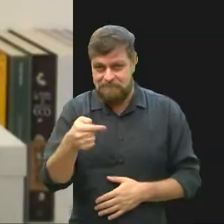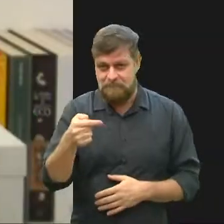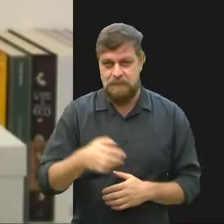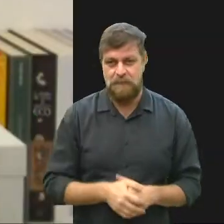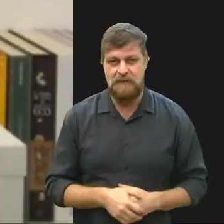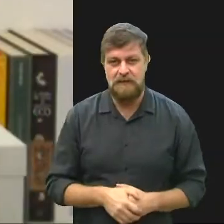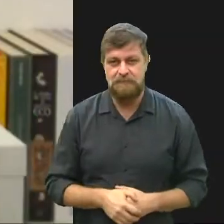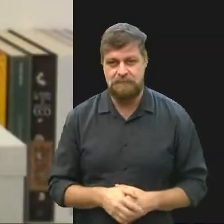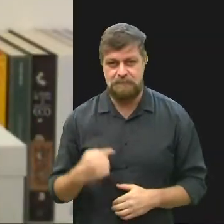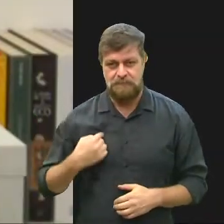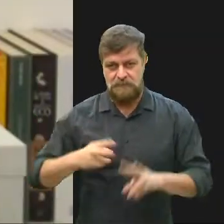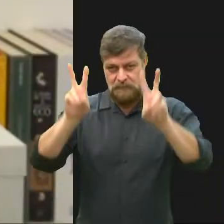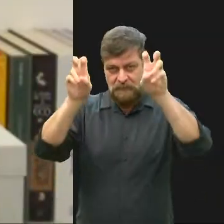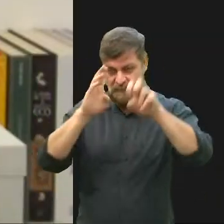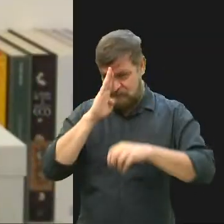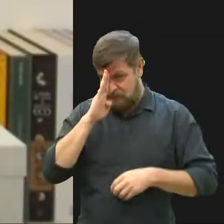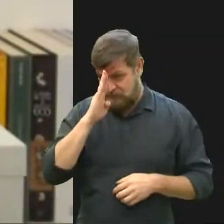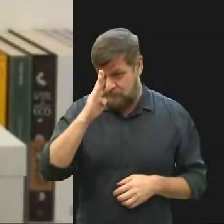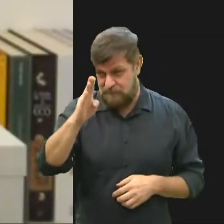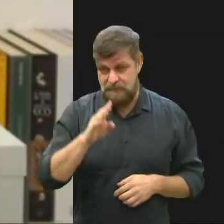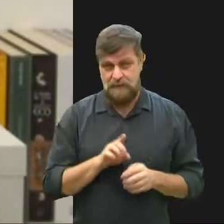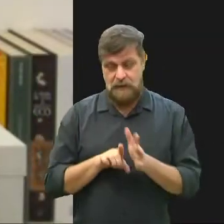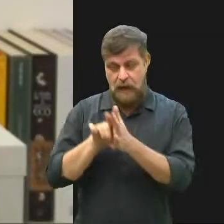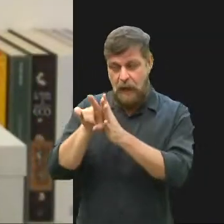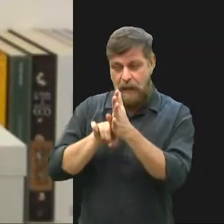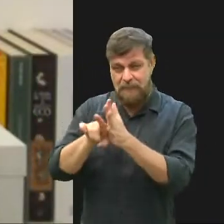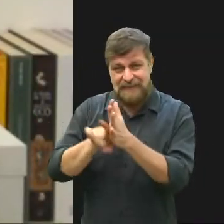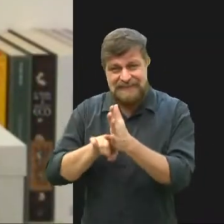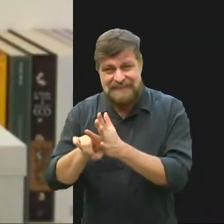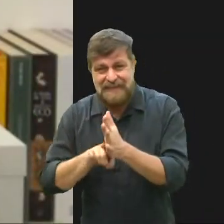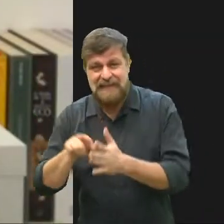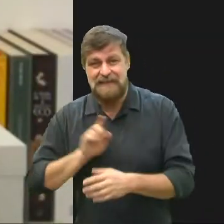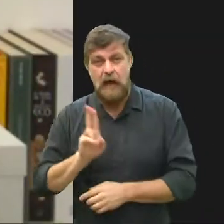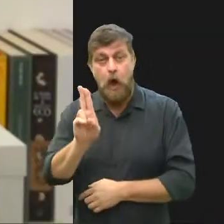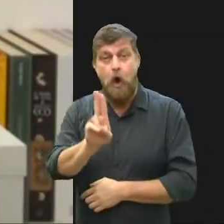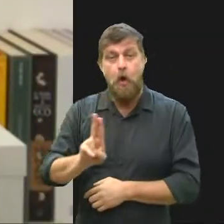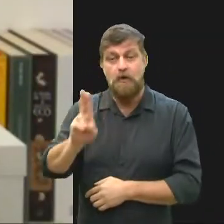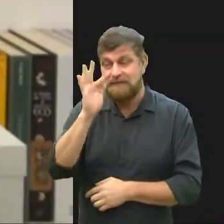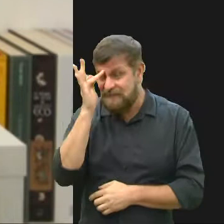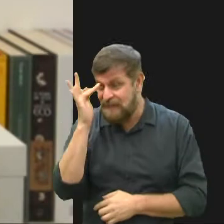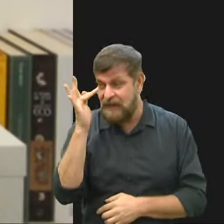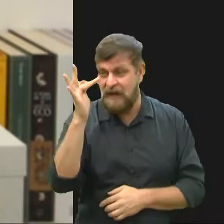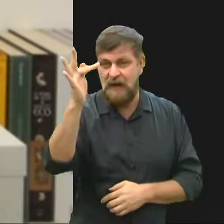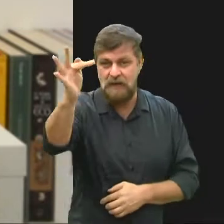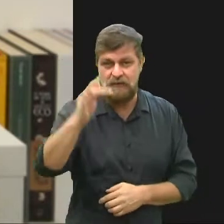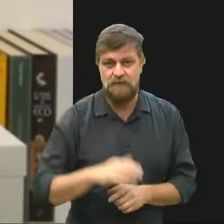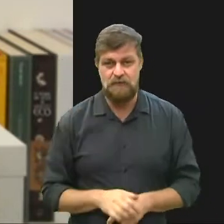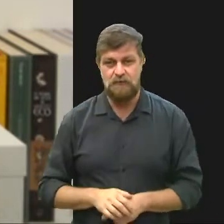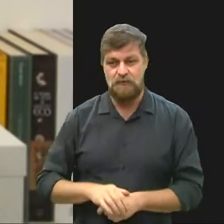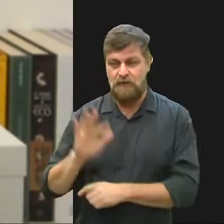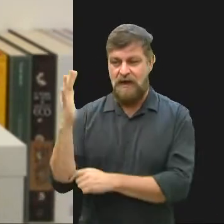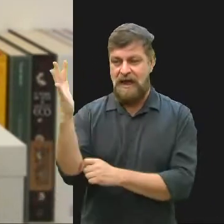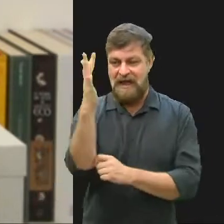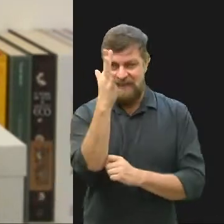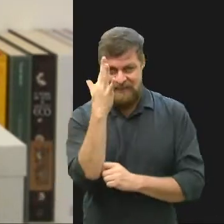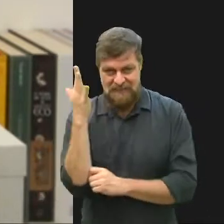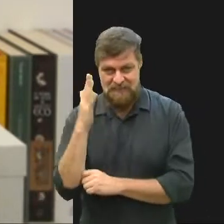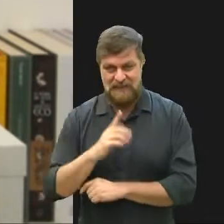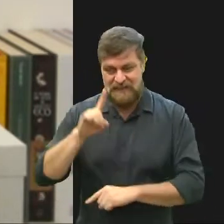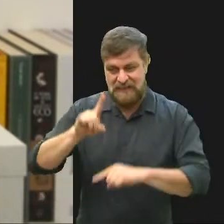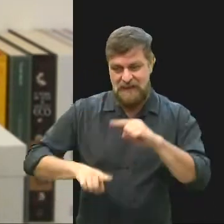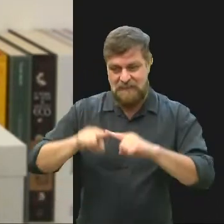Então, o nosso tema principal era buscar uma tendência da utilização futura da biomassa florestal para os próximos